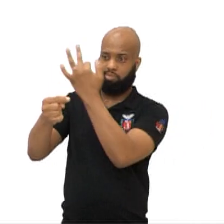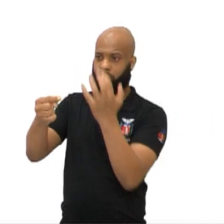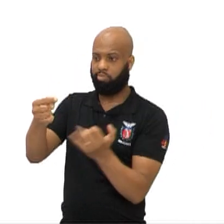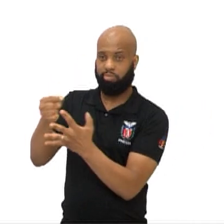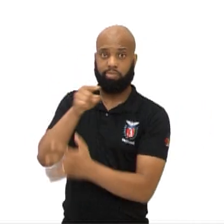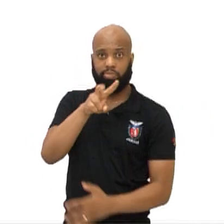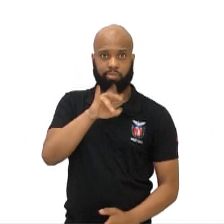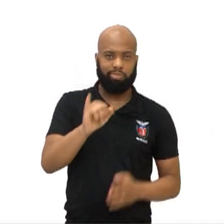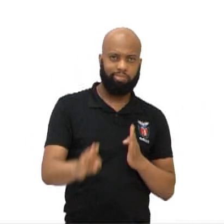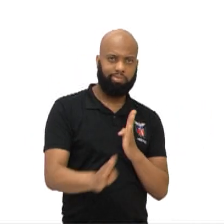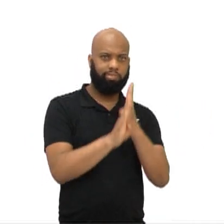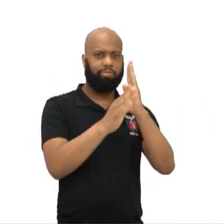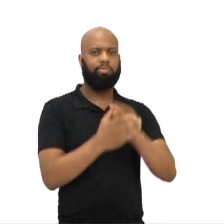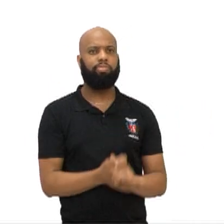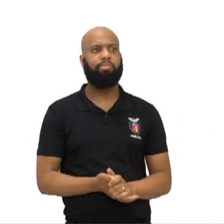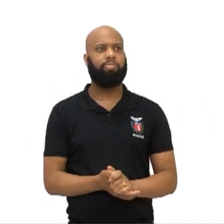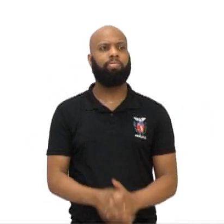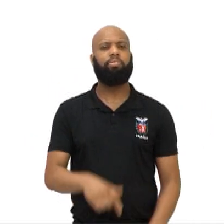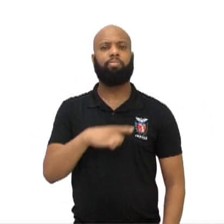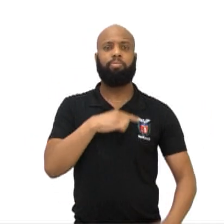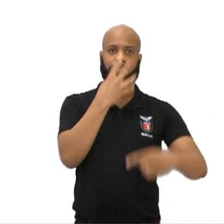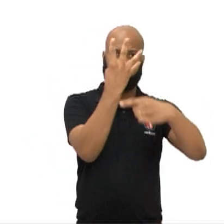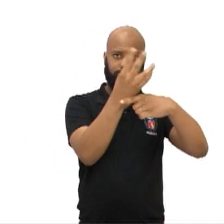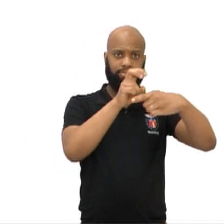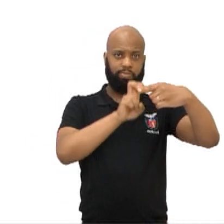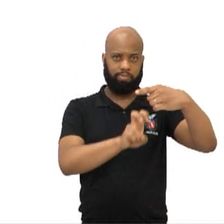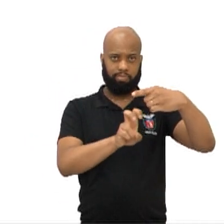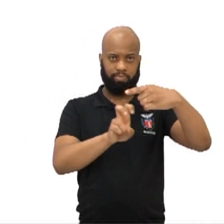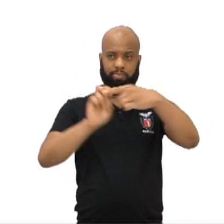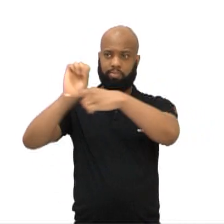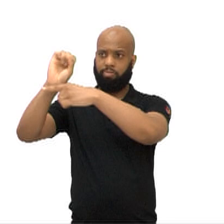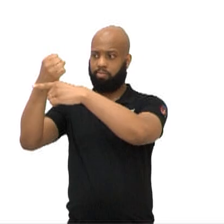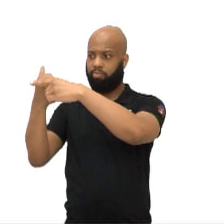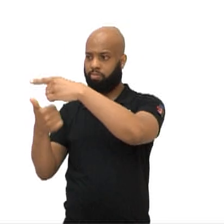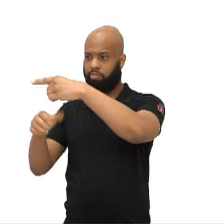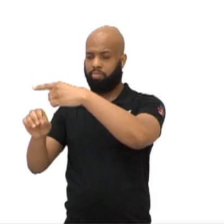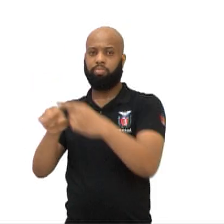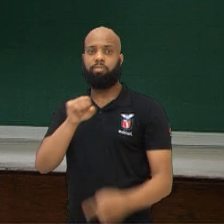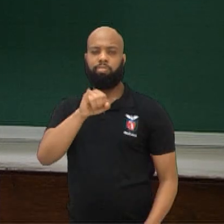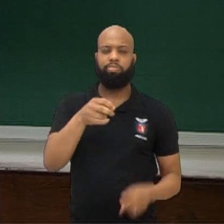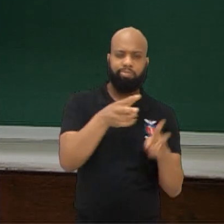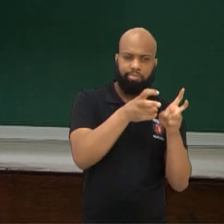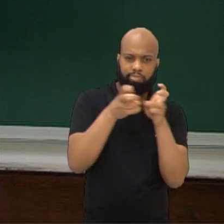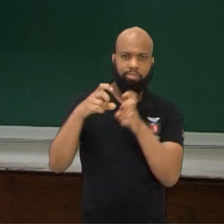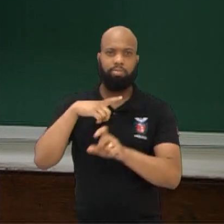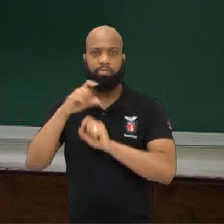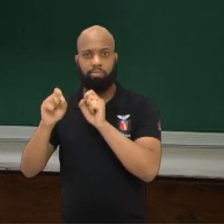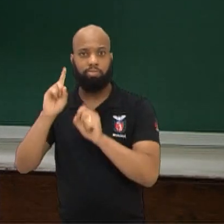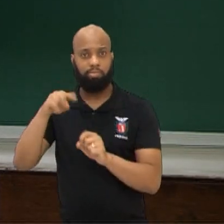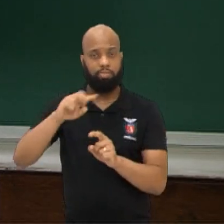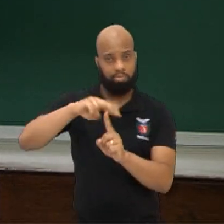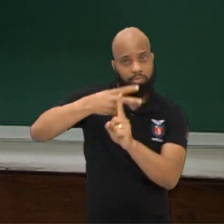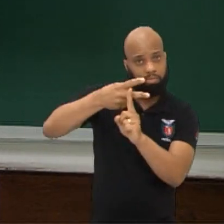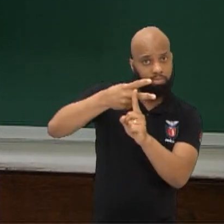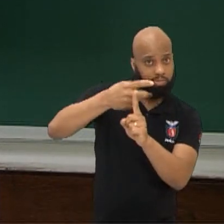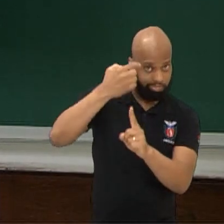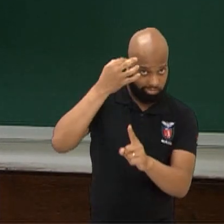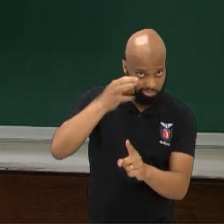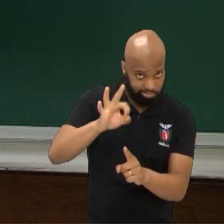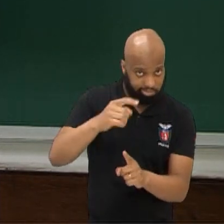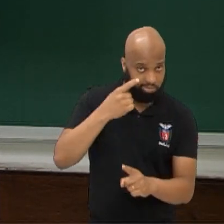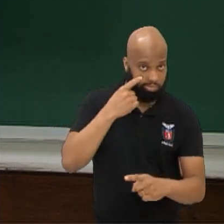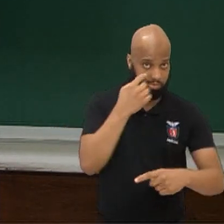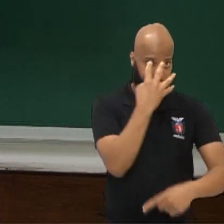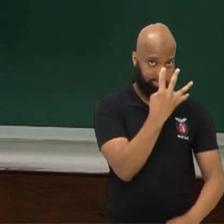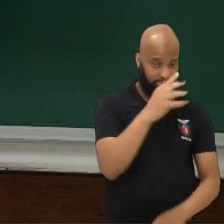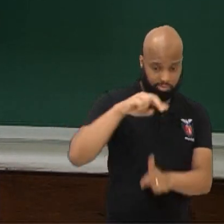identifique. 4 está para 5, assim como 8 está para 10. Se você observar, nós temos aí o dobro, né?